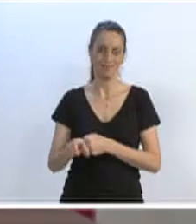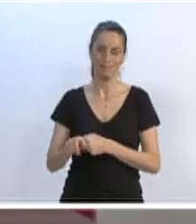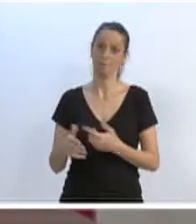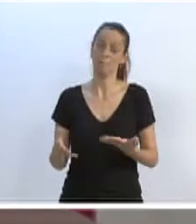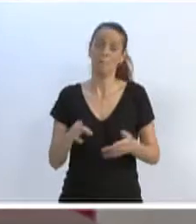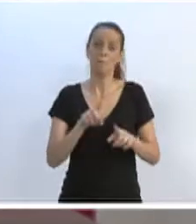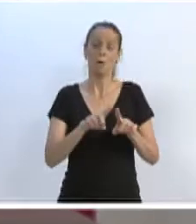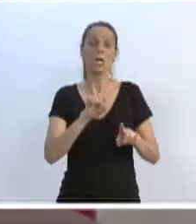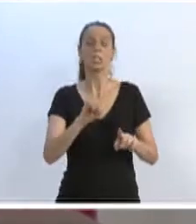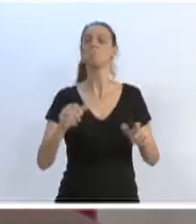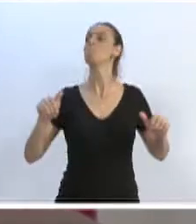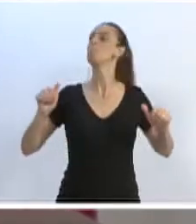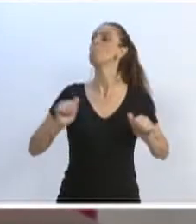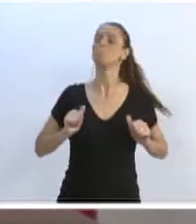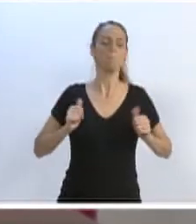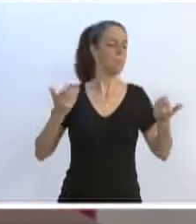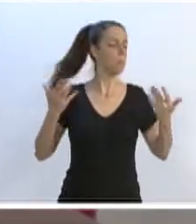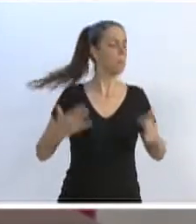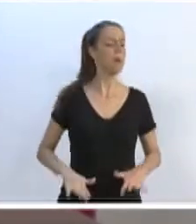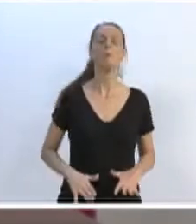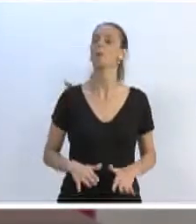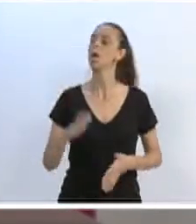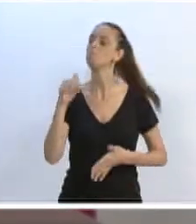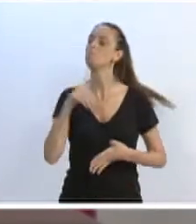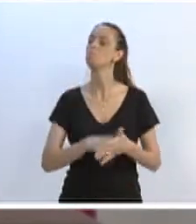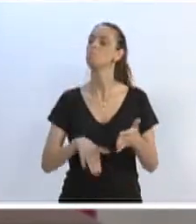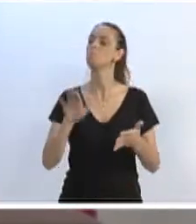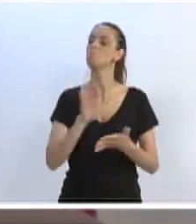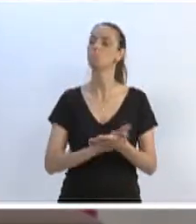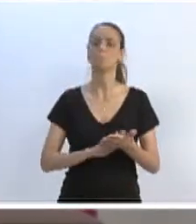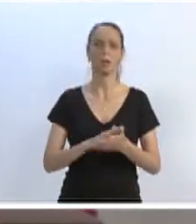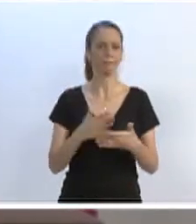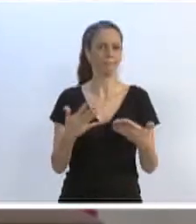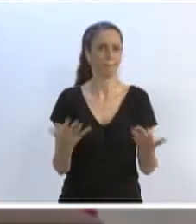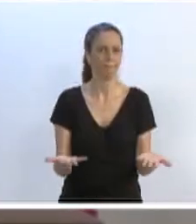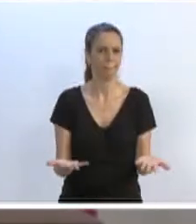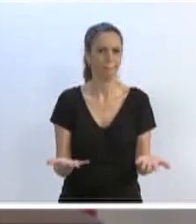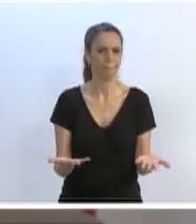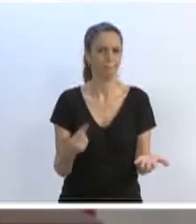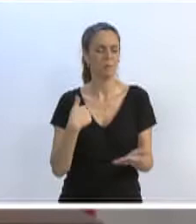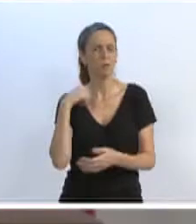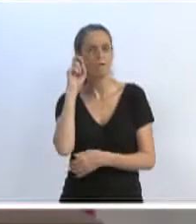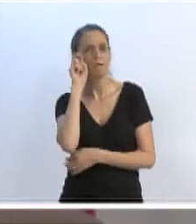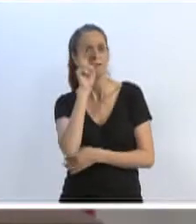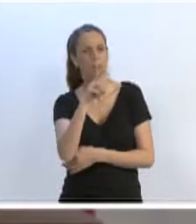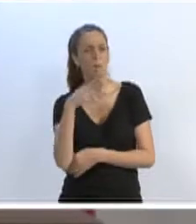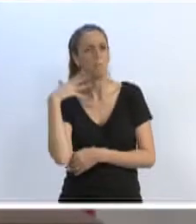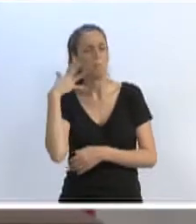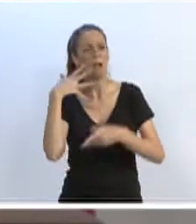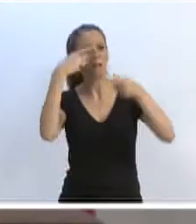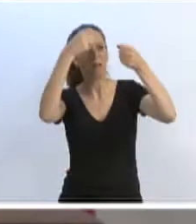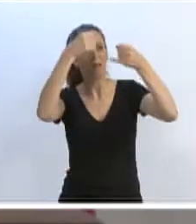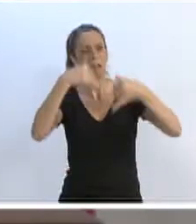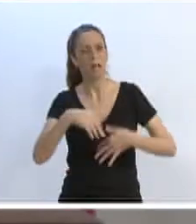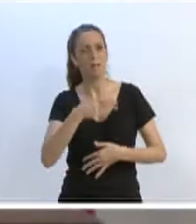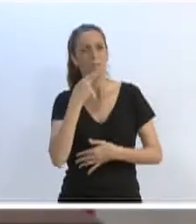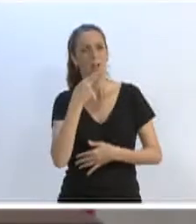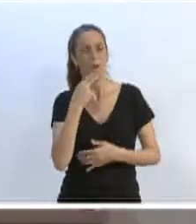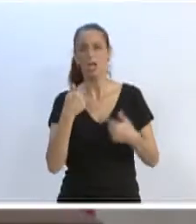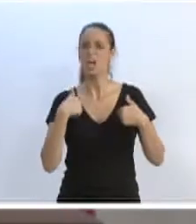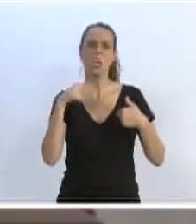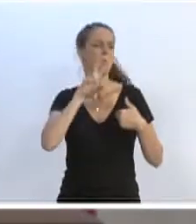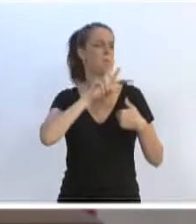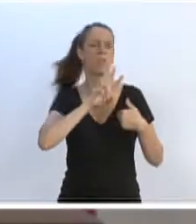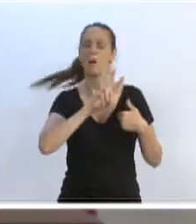A gente vai em palestra onde o cidadão vai dizer que não quer saber de política, não vai votar mais em ninguém. Entendeu? Se vai votar em branco e nulo, como é